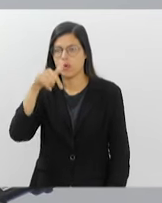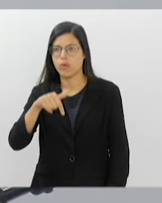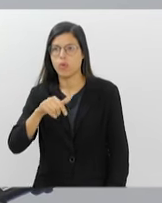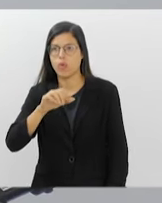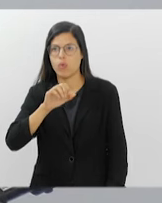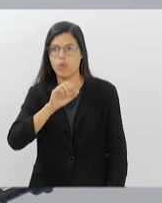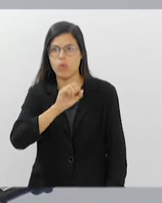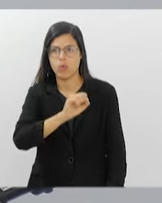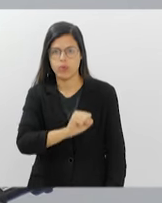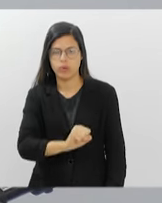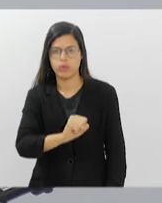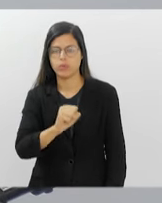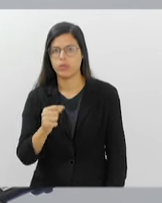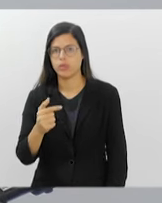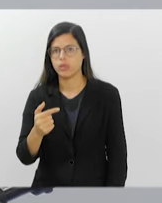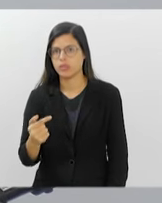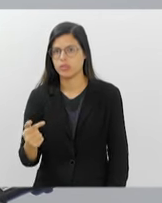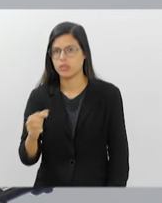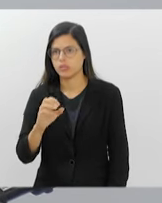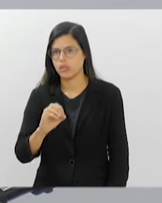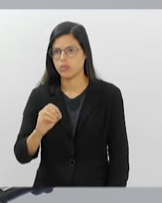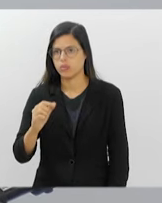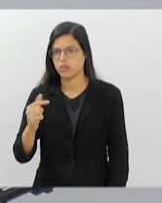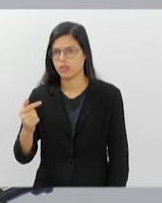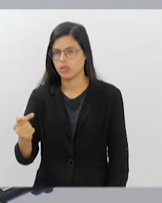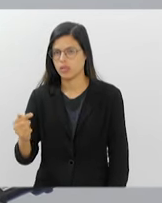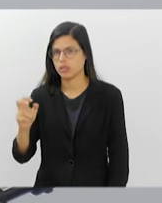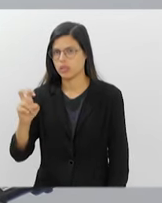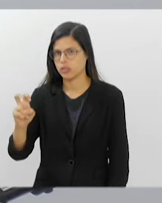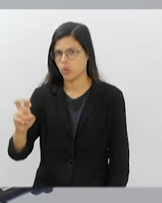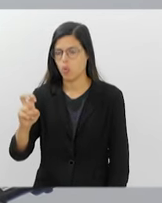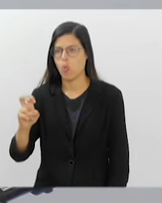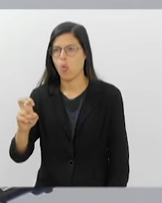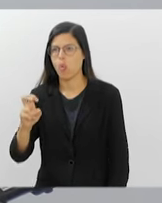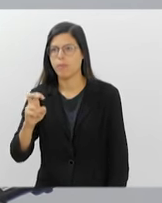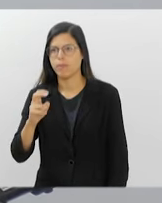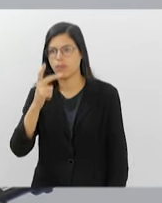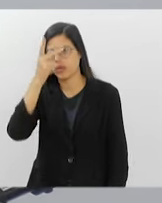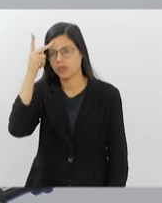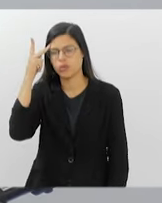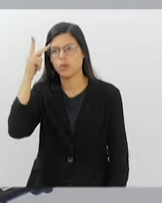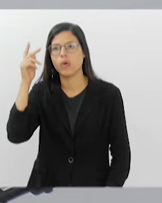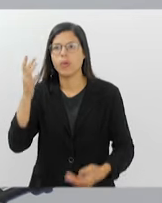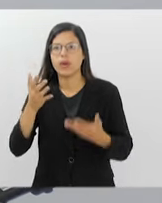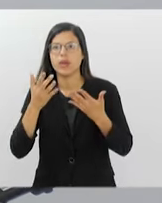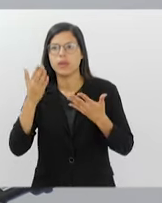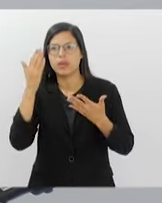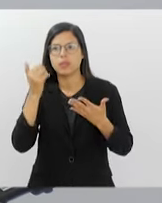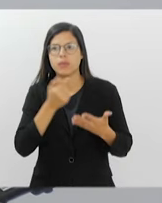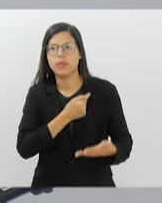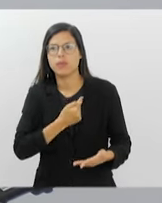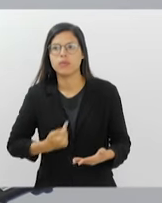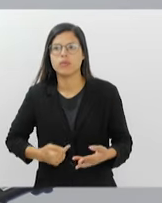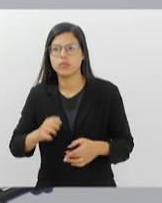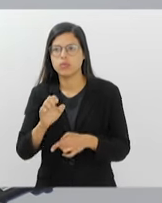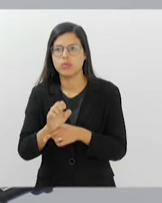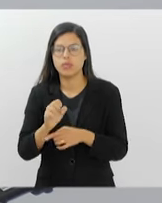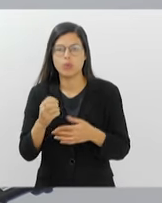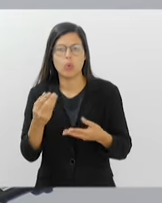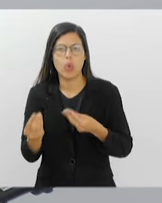8075 homens eu gostaria de saber do Governo do Estado como se dará o pagamento a esses